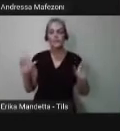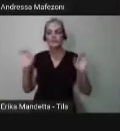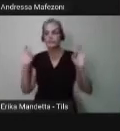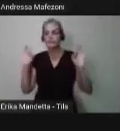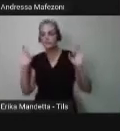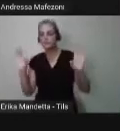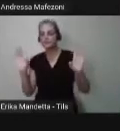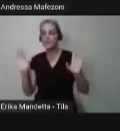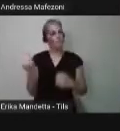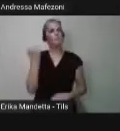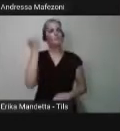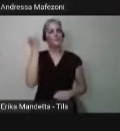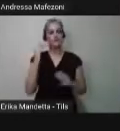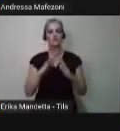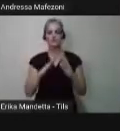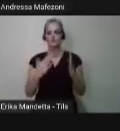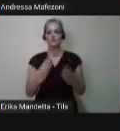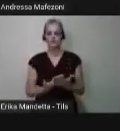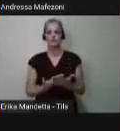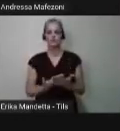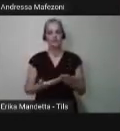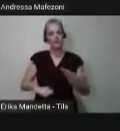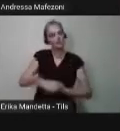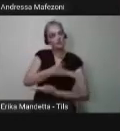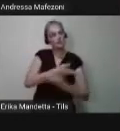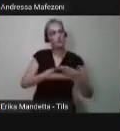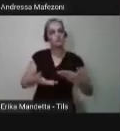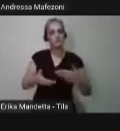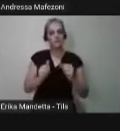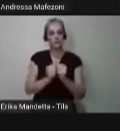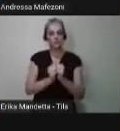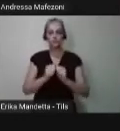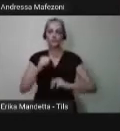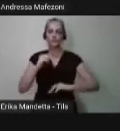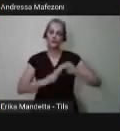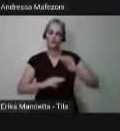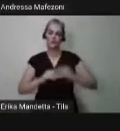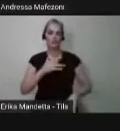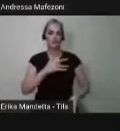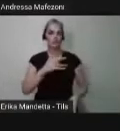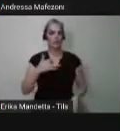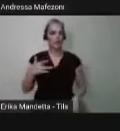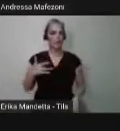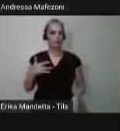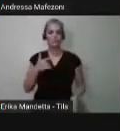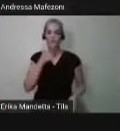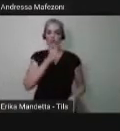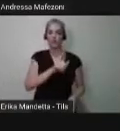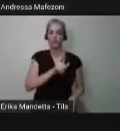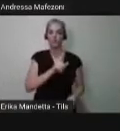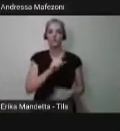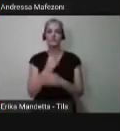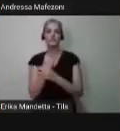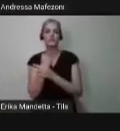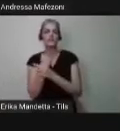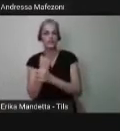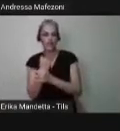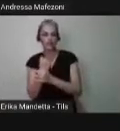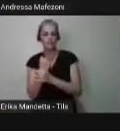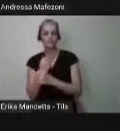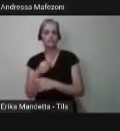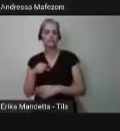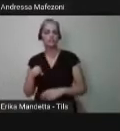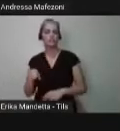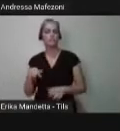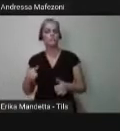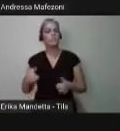por exemplo, com profissionais de saúde, para garantir o quê? Para garantir uma melhor, vamos dizer assim,